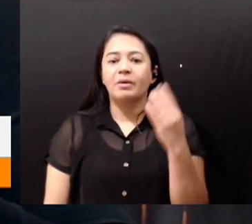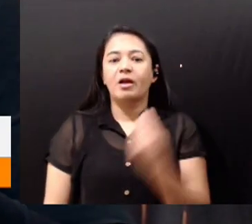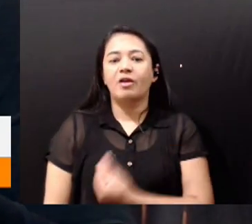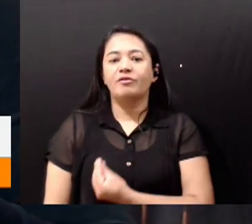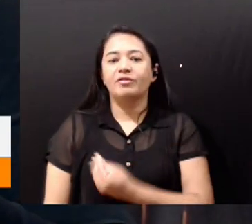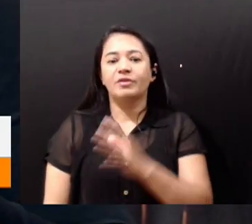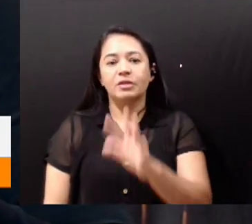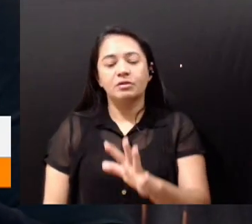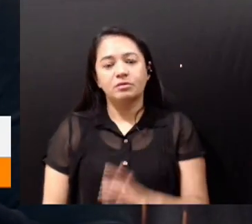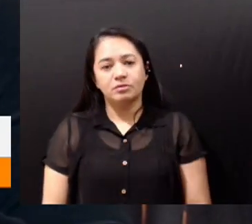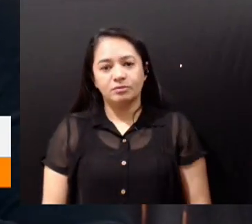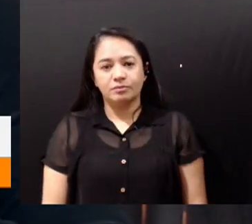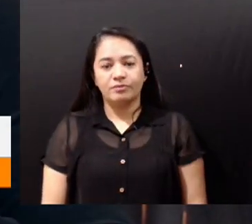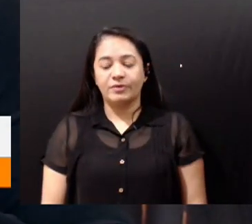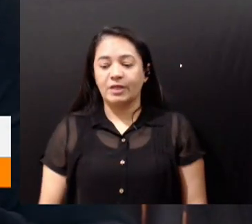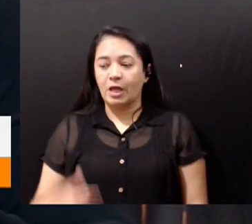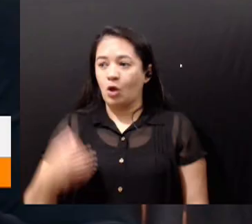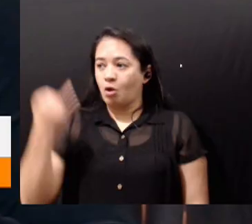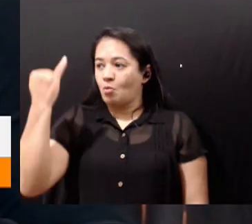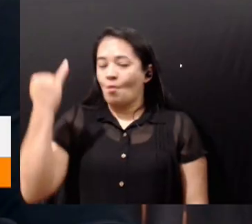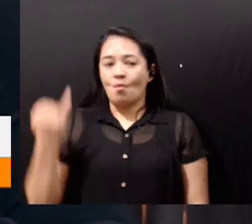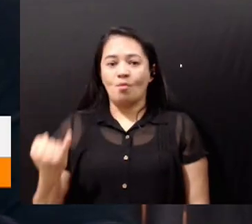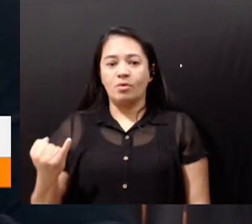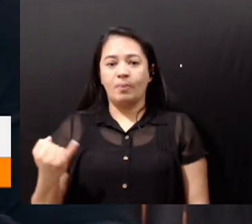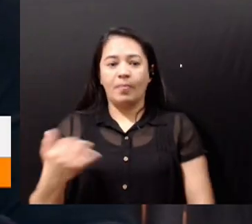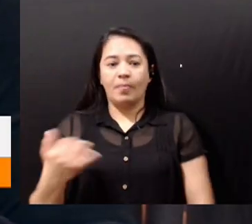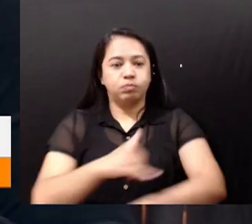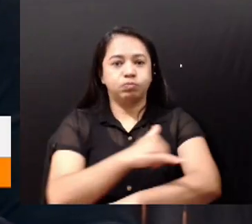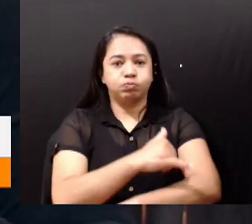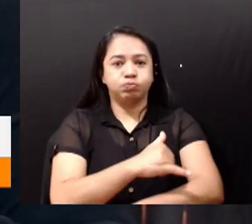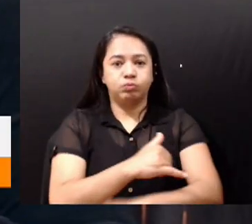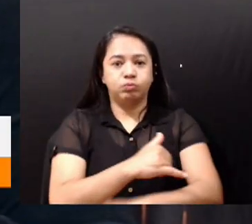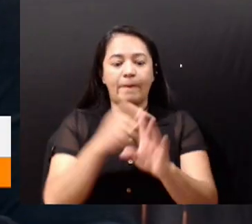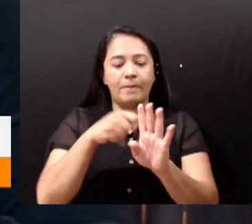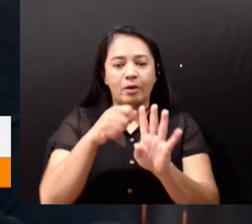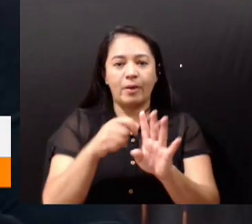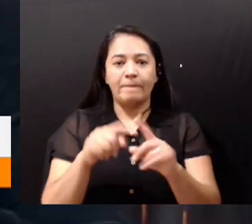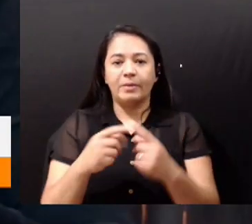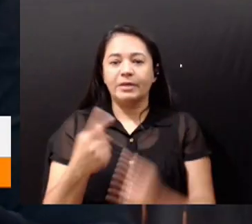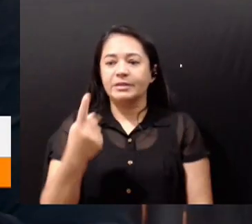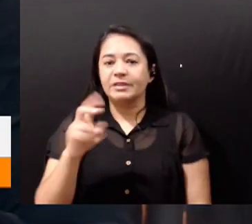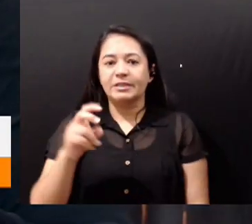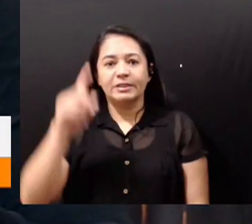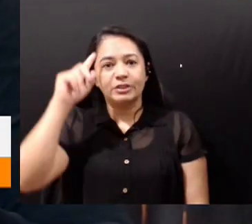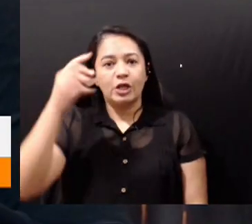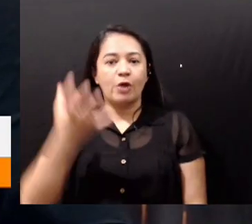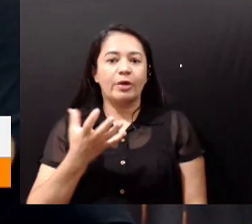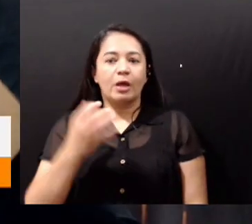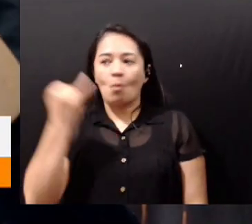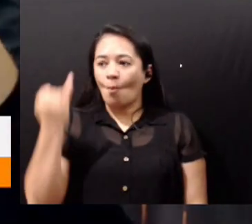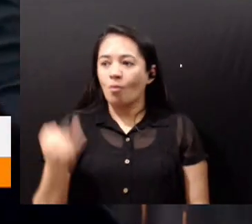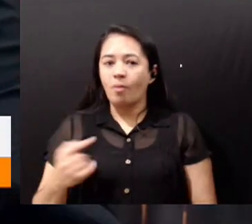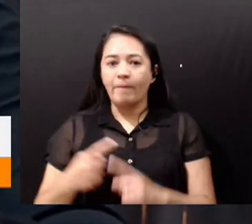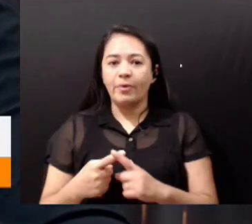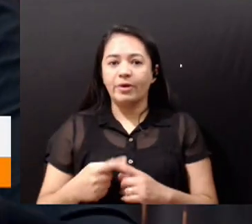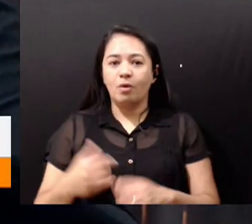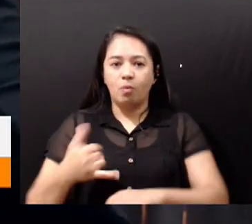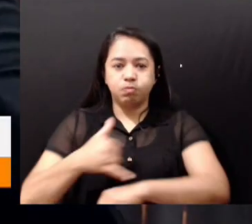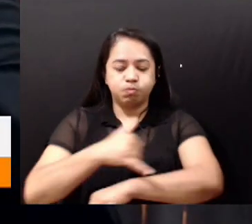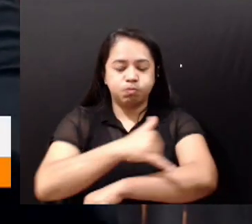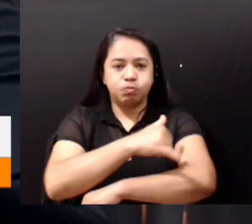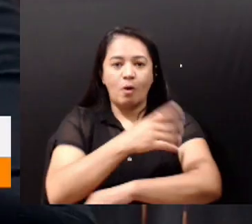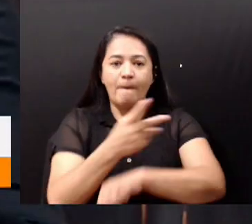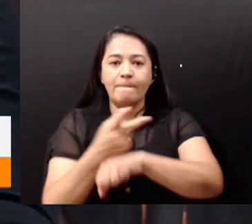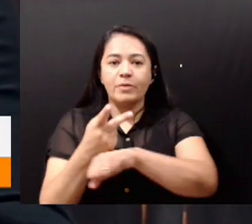eu emagreci, eu engordei em 4 meses, mas eu quero emagrecer em 15 dias. Por quê? Eu engordei buscando o prazer